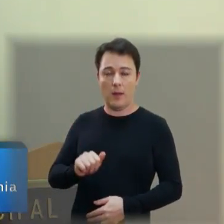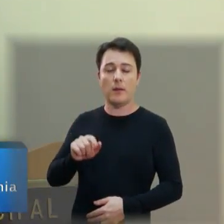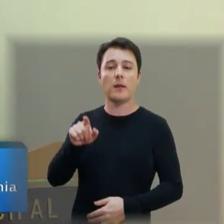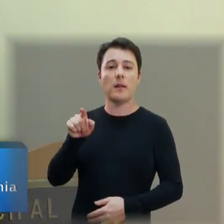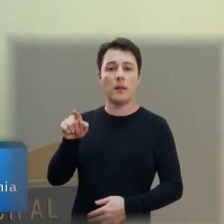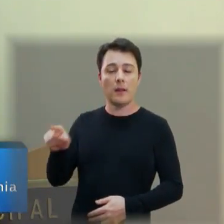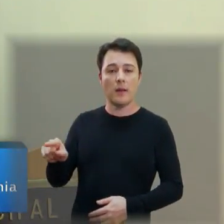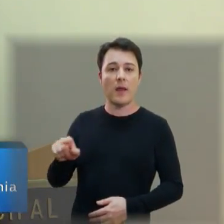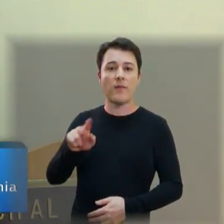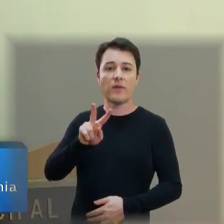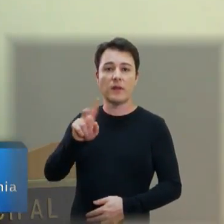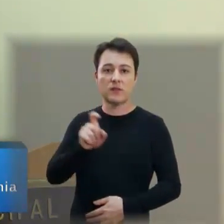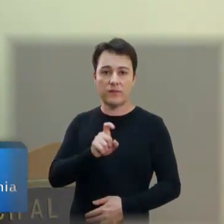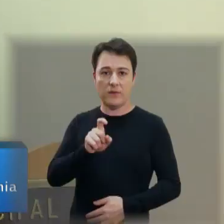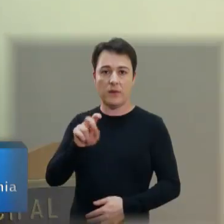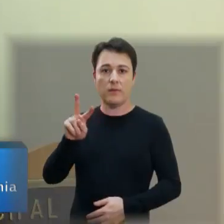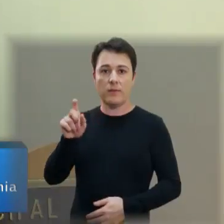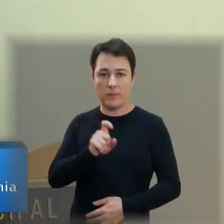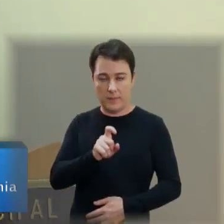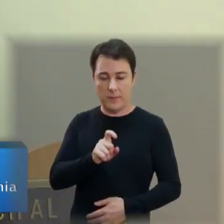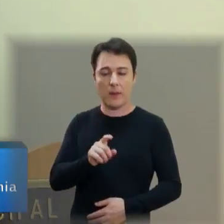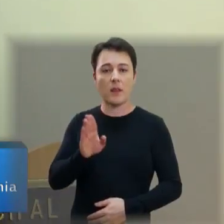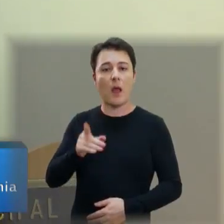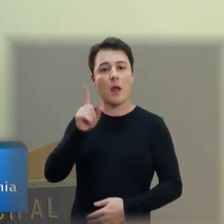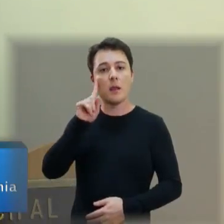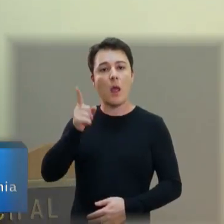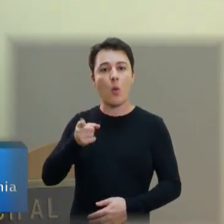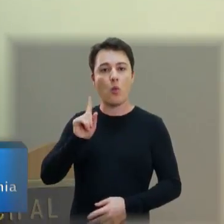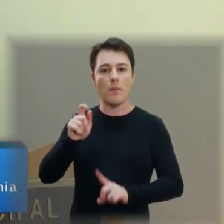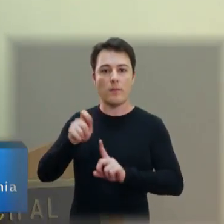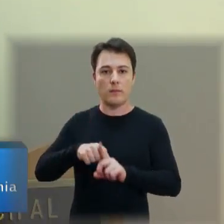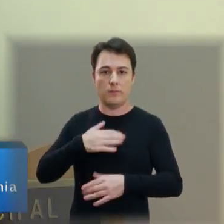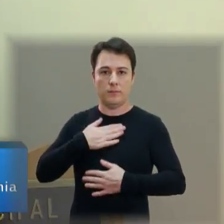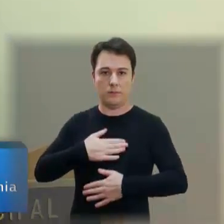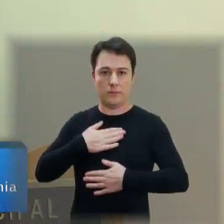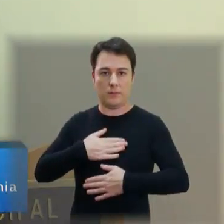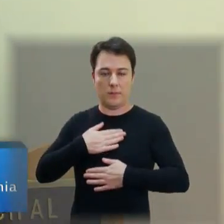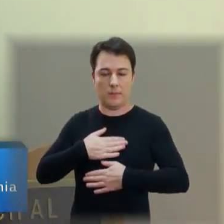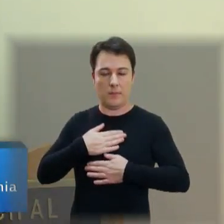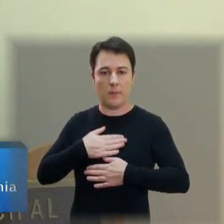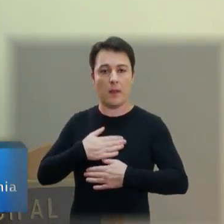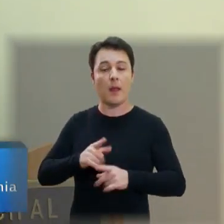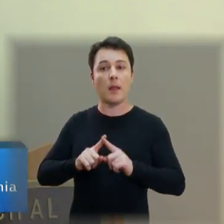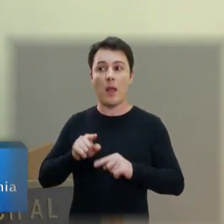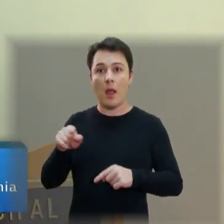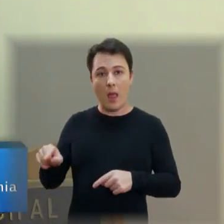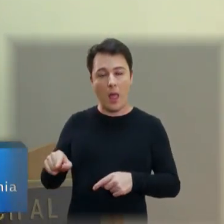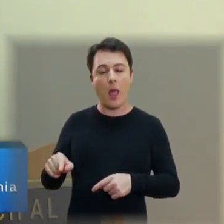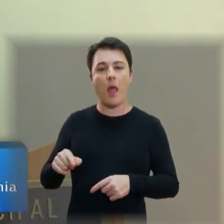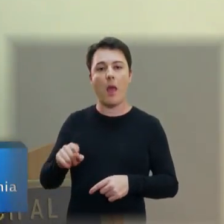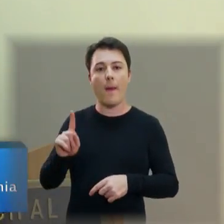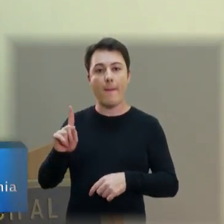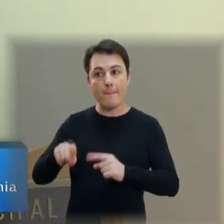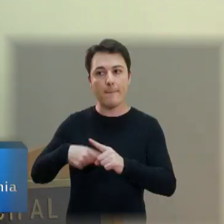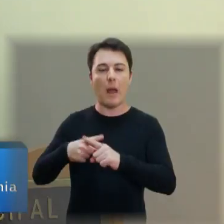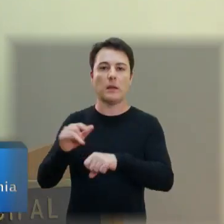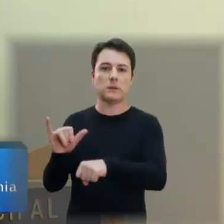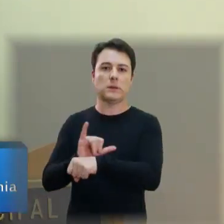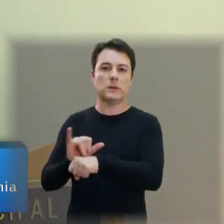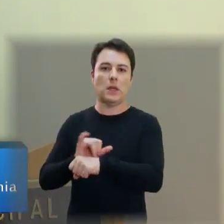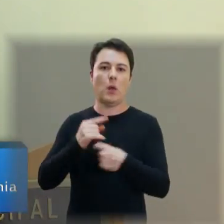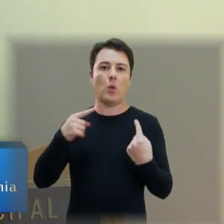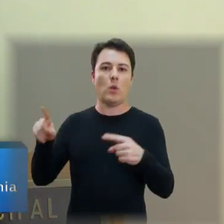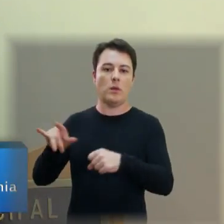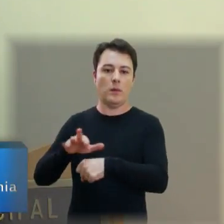desde o dia 1 de agosto, e representa mais uma arma contra a doença. Ressalto que